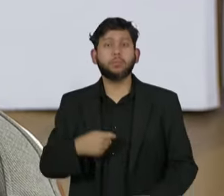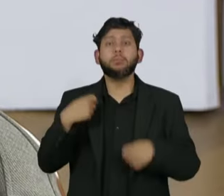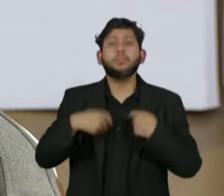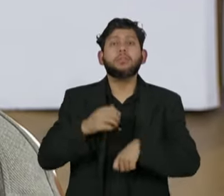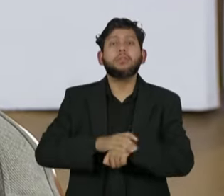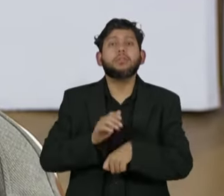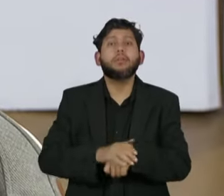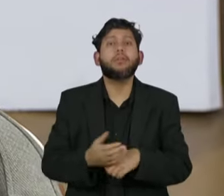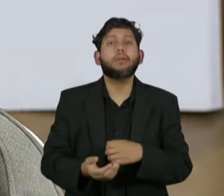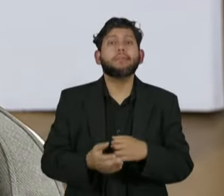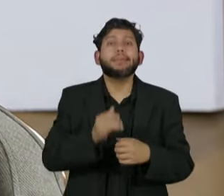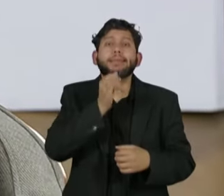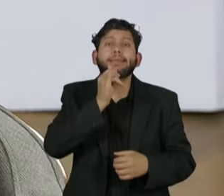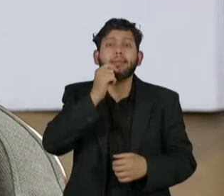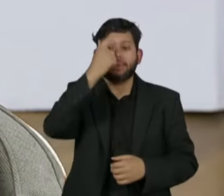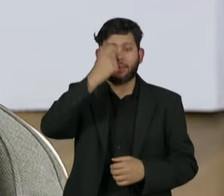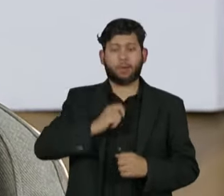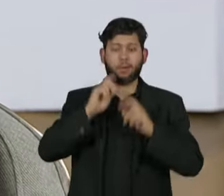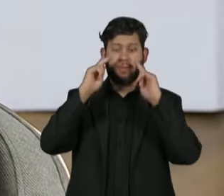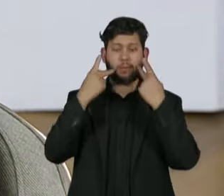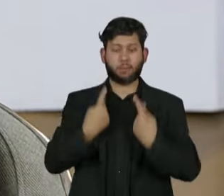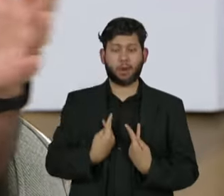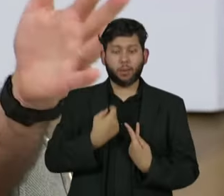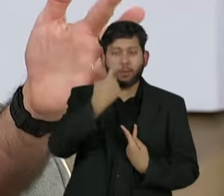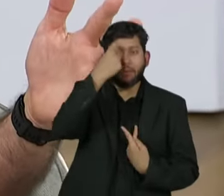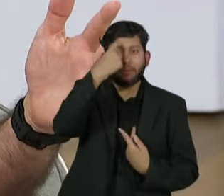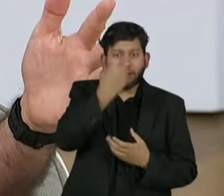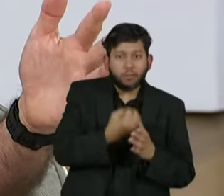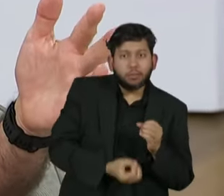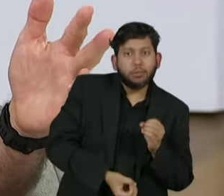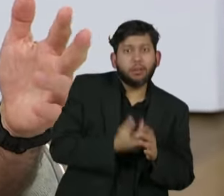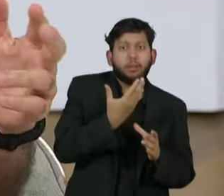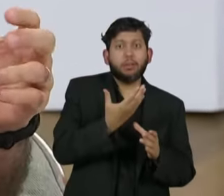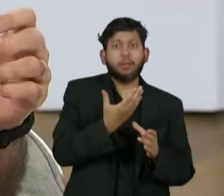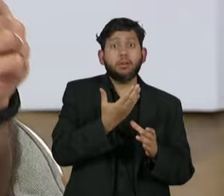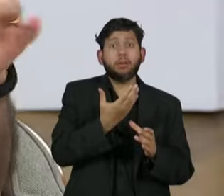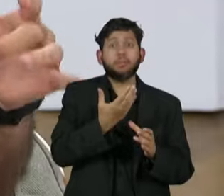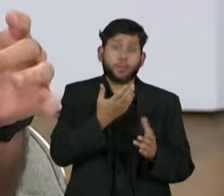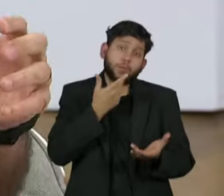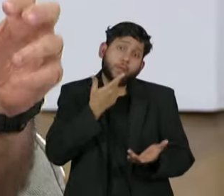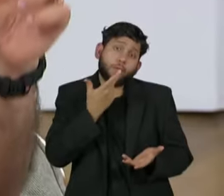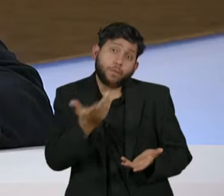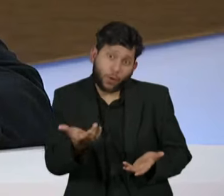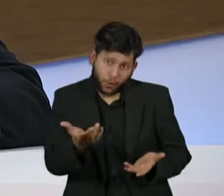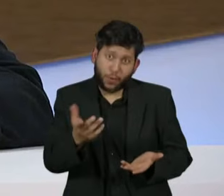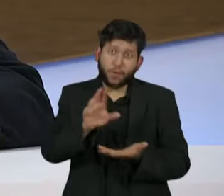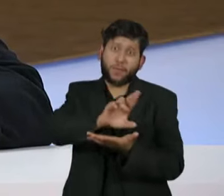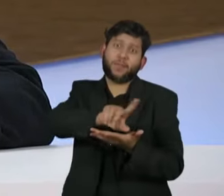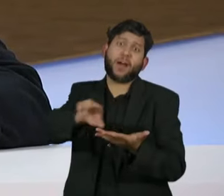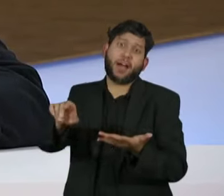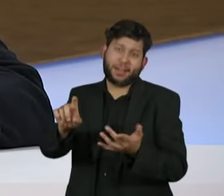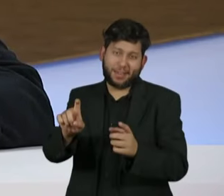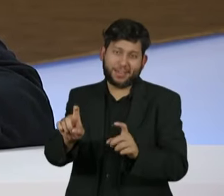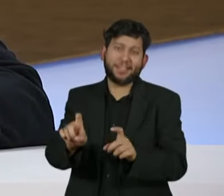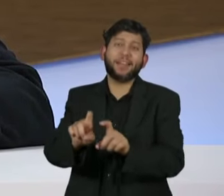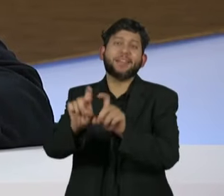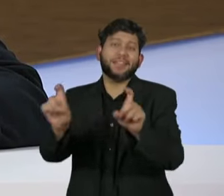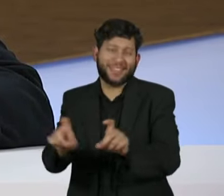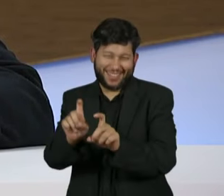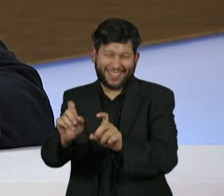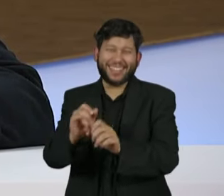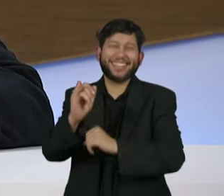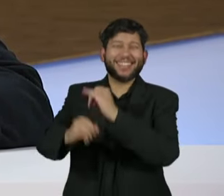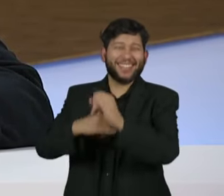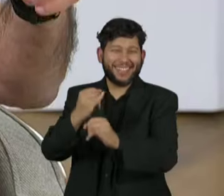potencial de criatividade você pegou simplesmente um conjunto de crols né máquinas que vão na internet